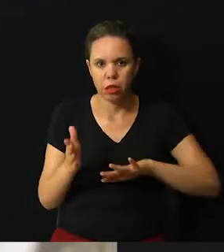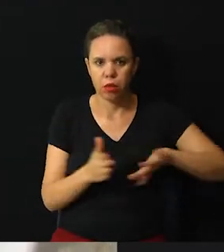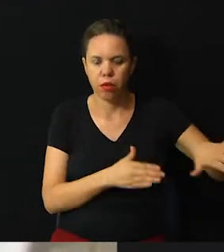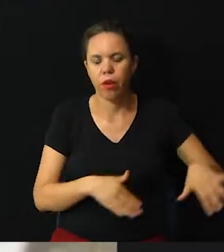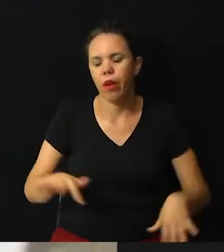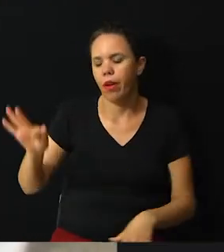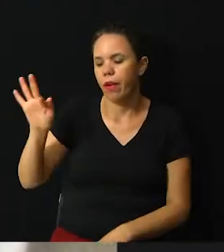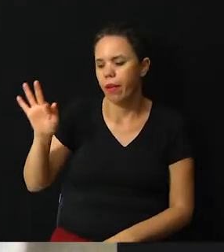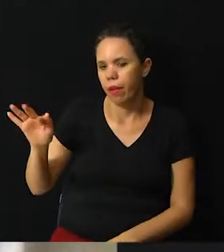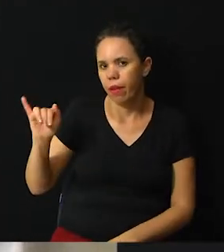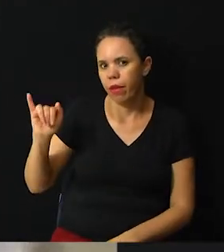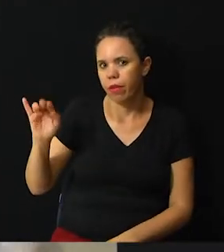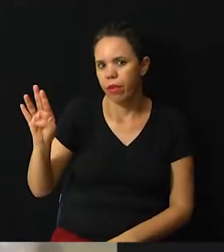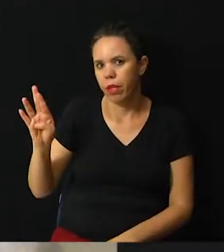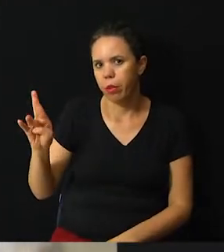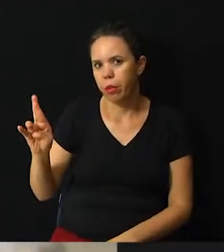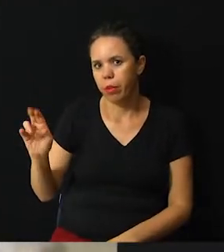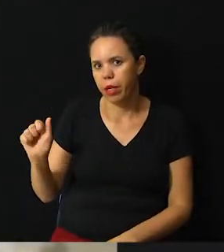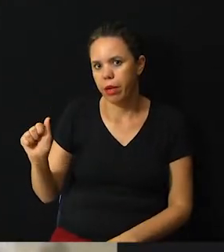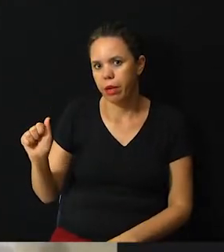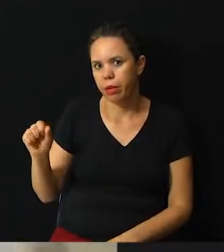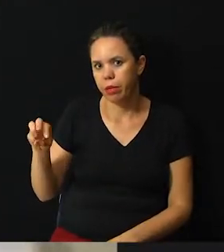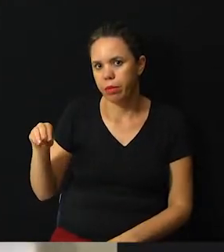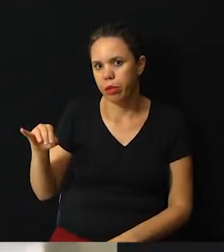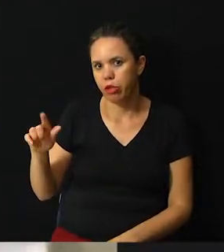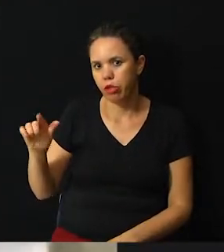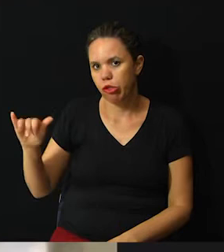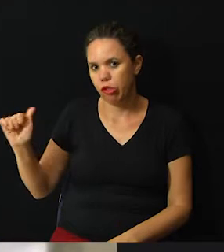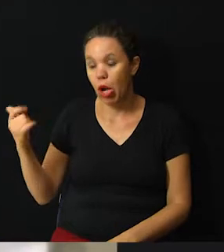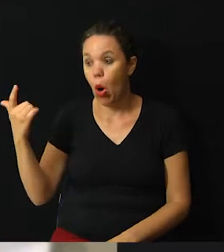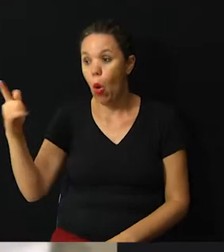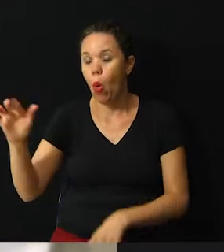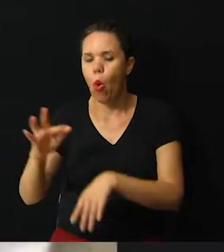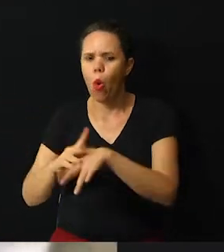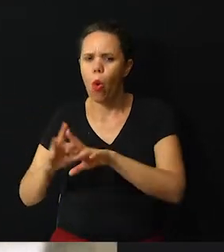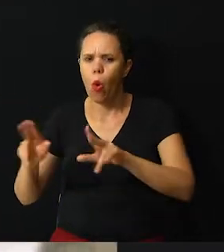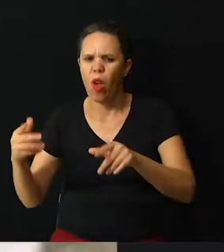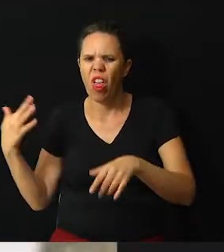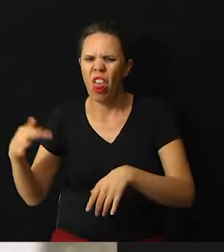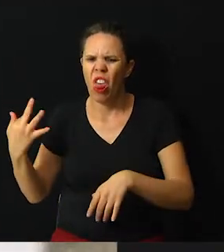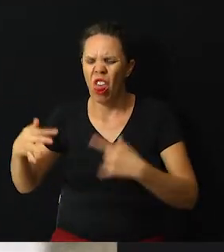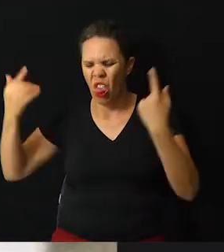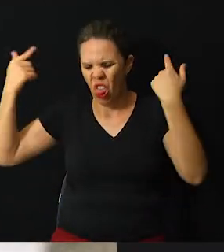A fibromialgia é um outro tipo de reumatismo, né, é um paciente que tem uma dor crônica.